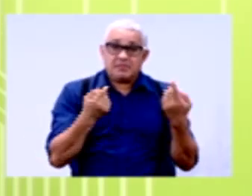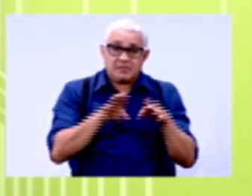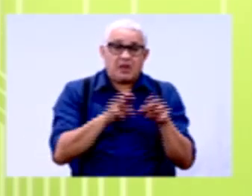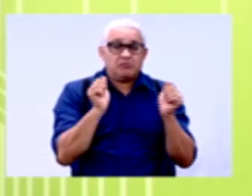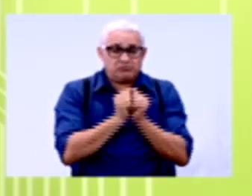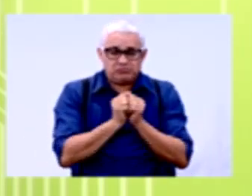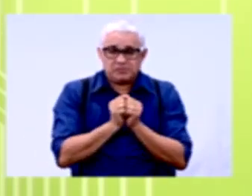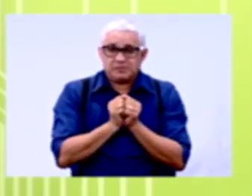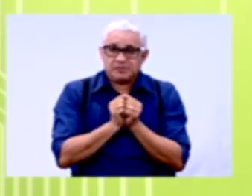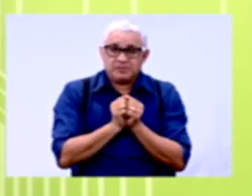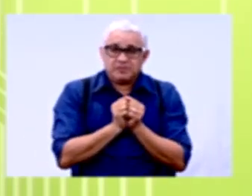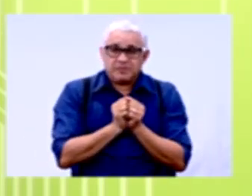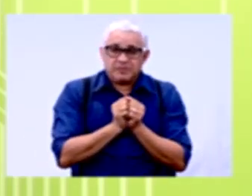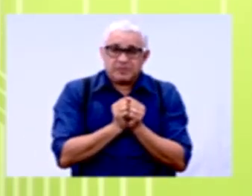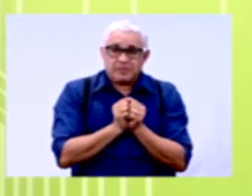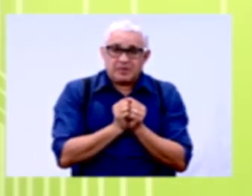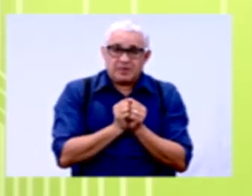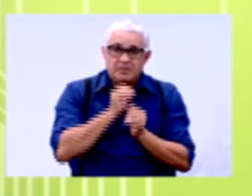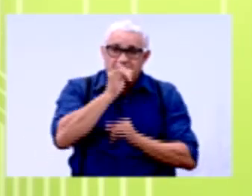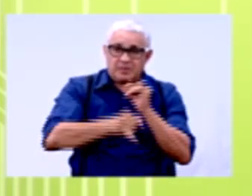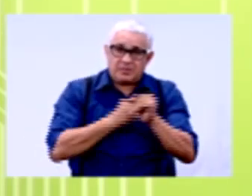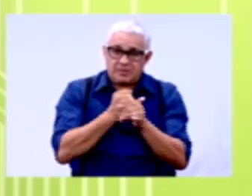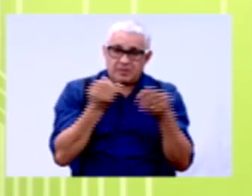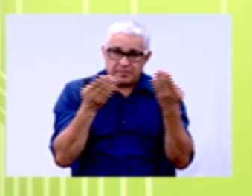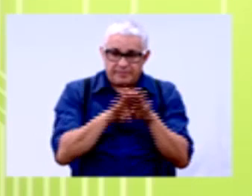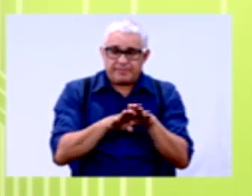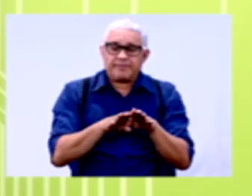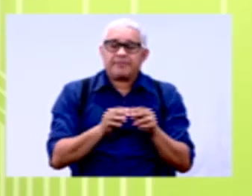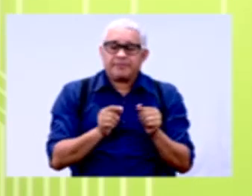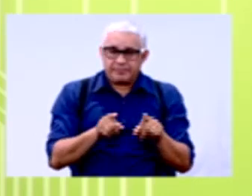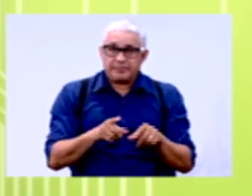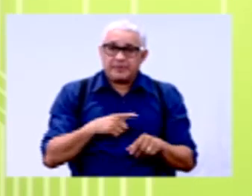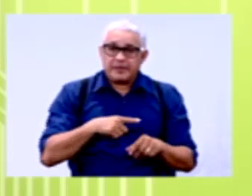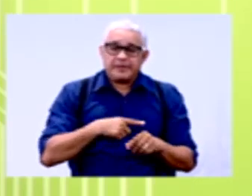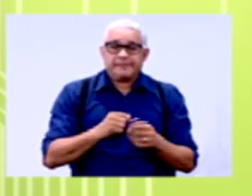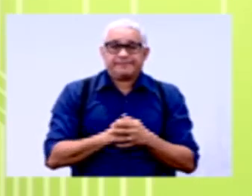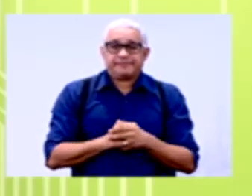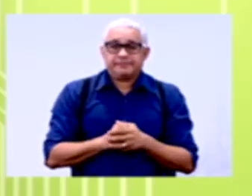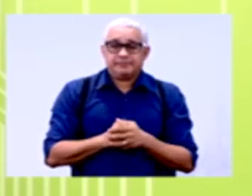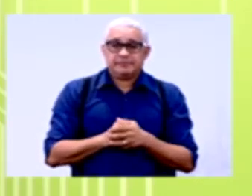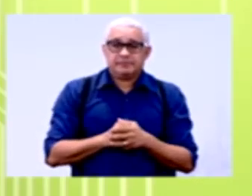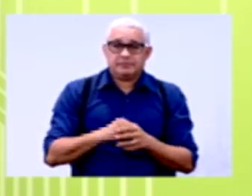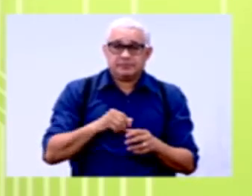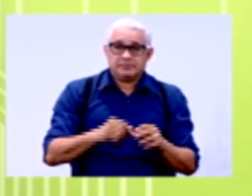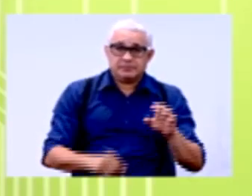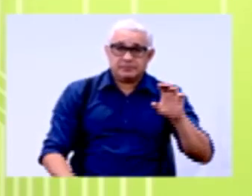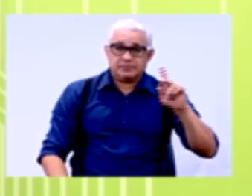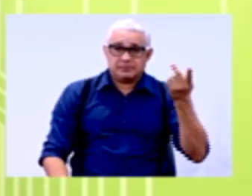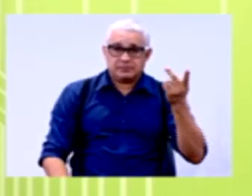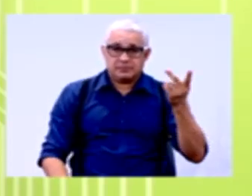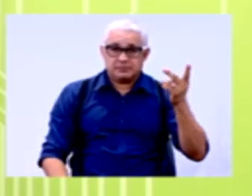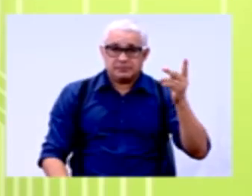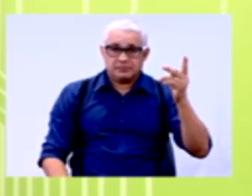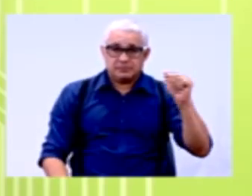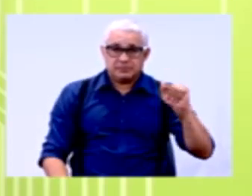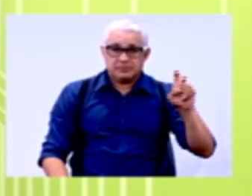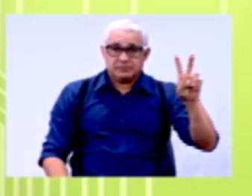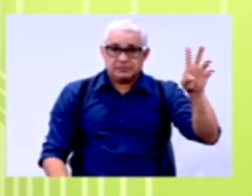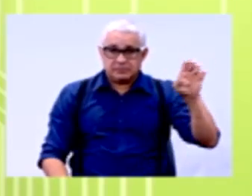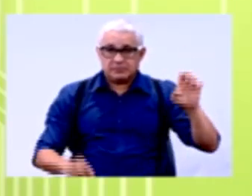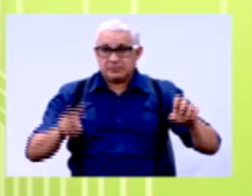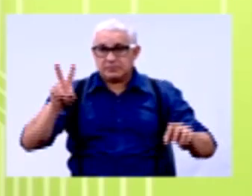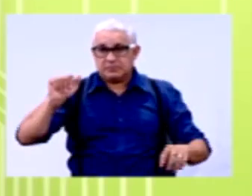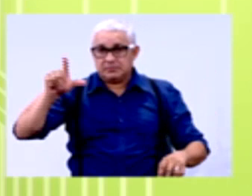junto com o navegador fechado, certo? Então a gente tem essa questão de chave e valor, que a gente pega essas